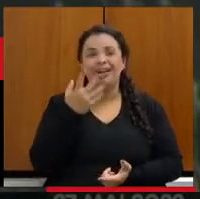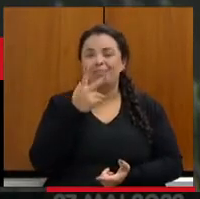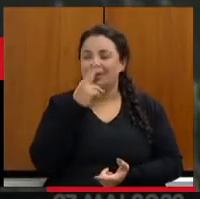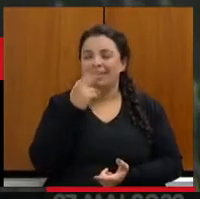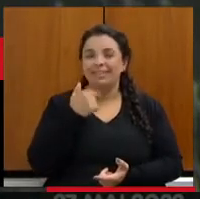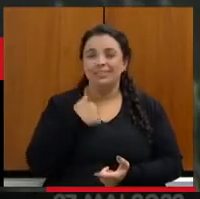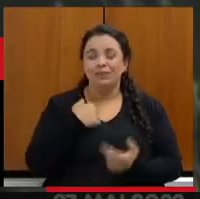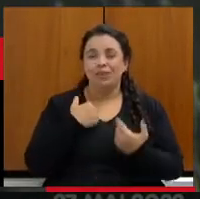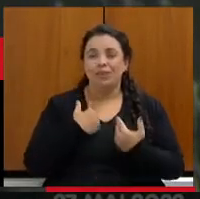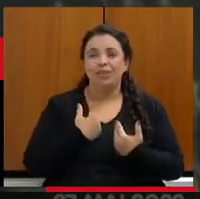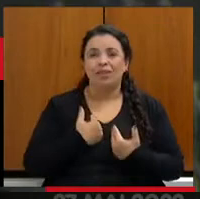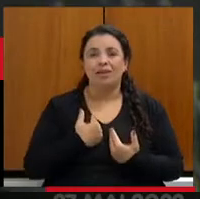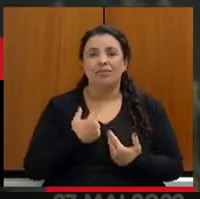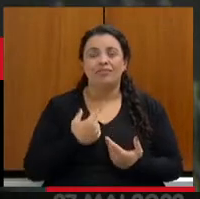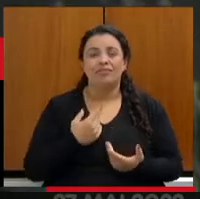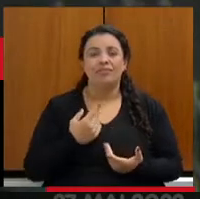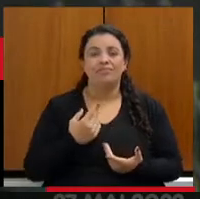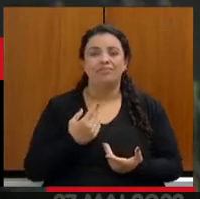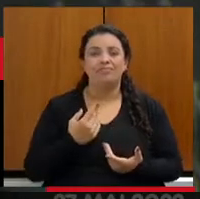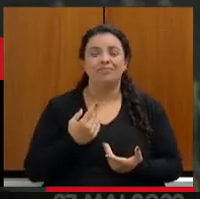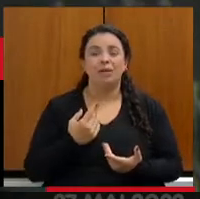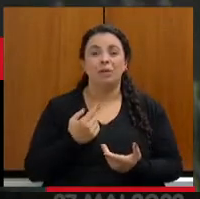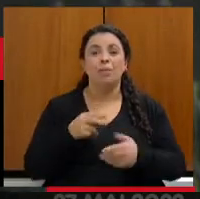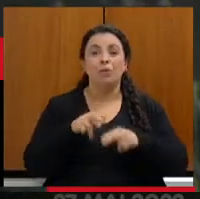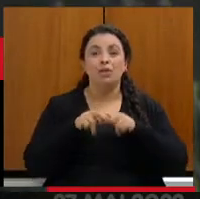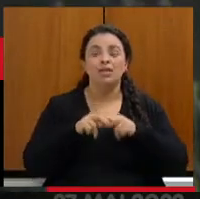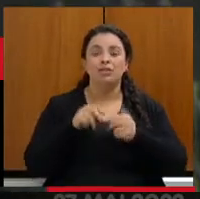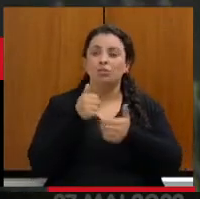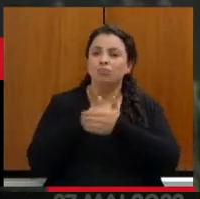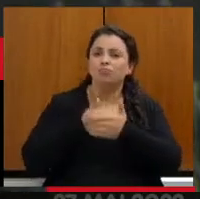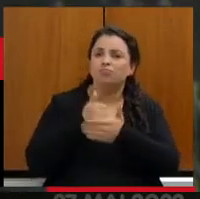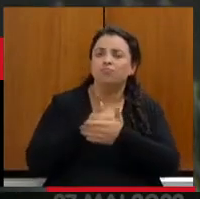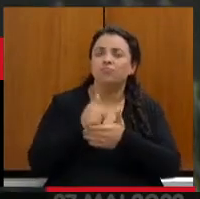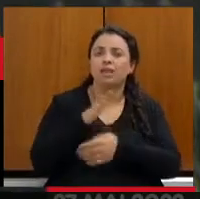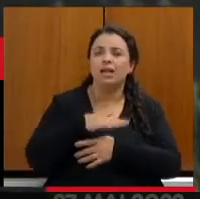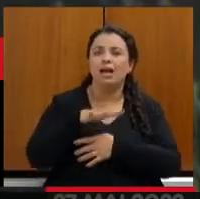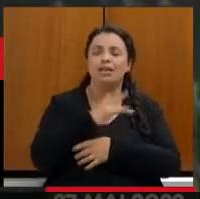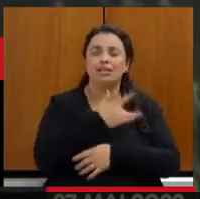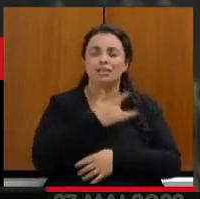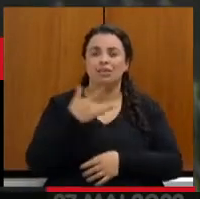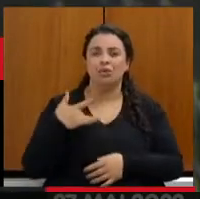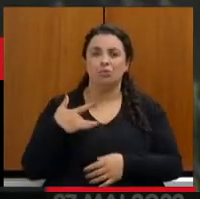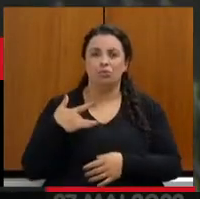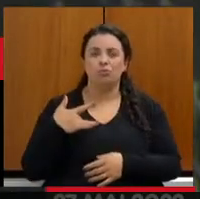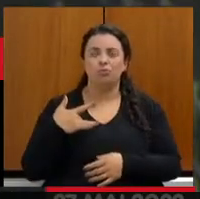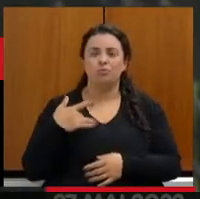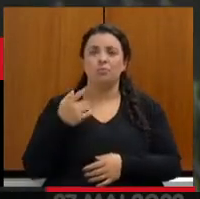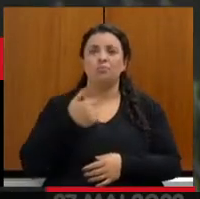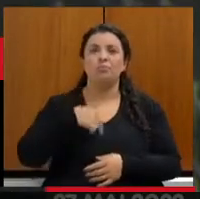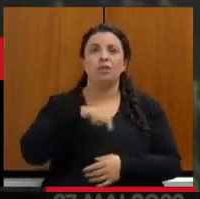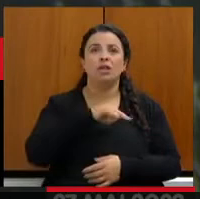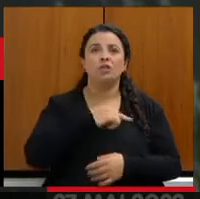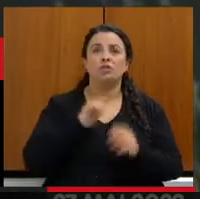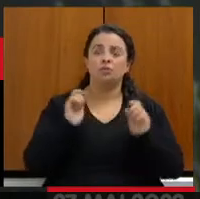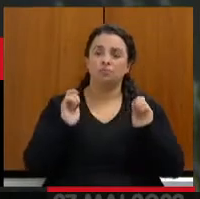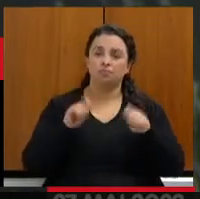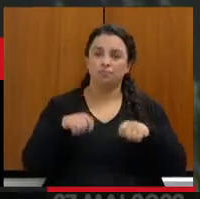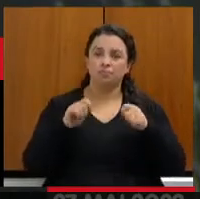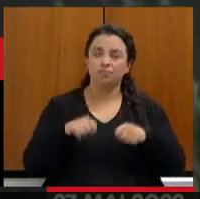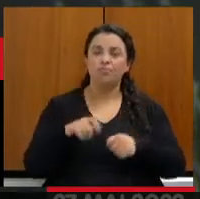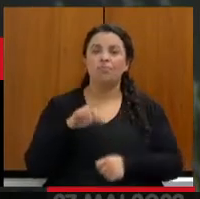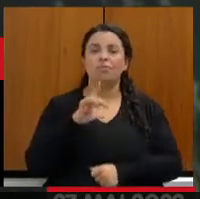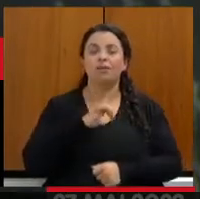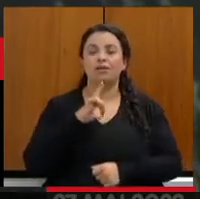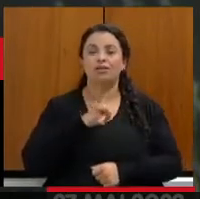isso que eu militei no caminho aí da saúde para que nós pudéssemos construir